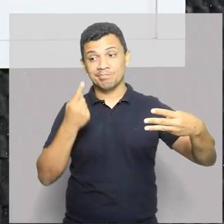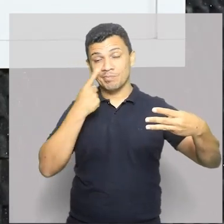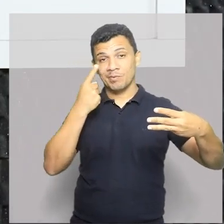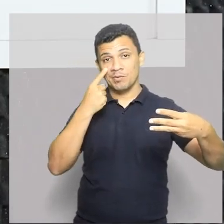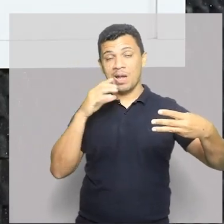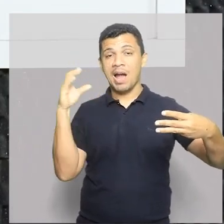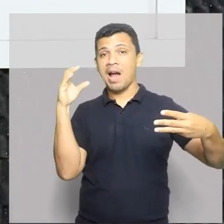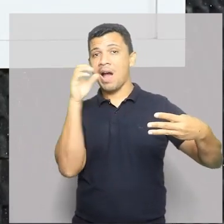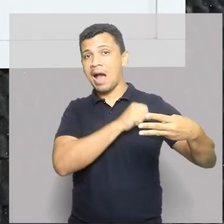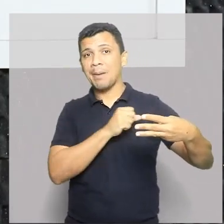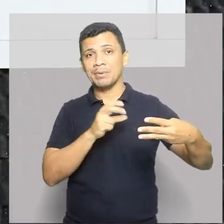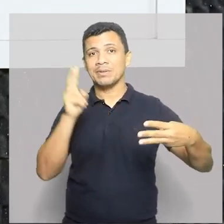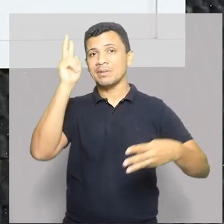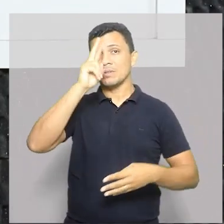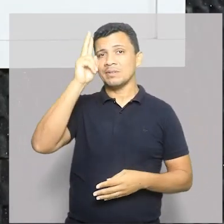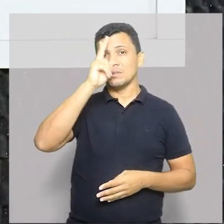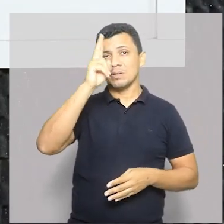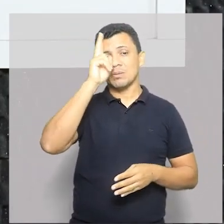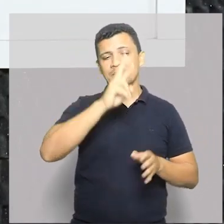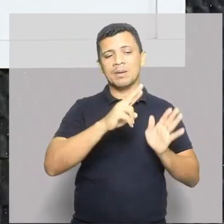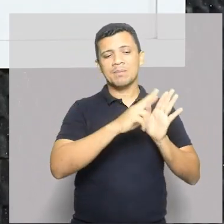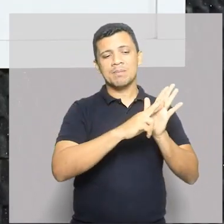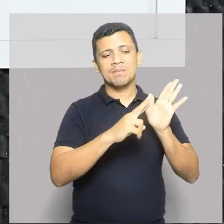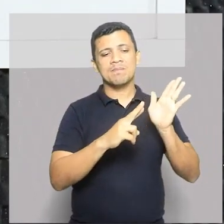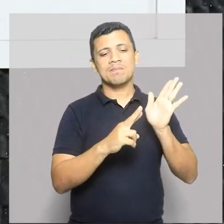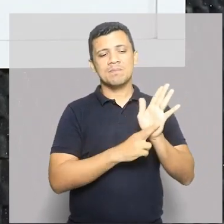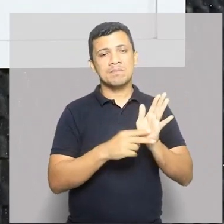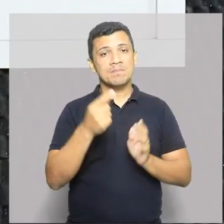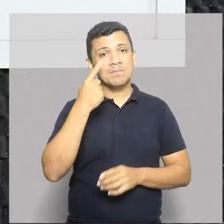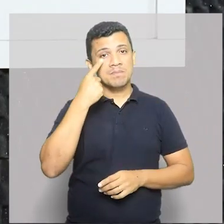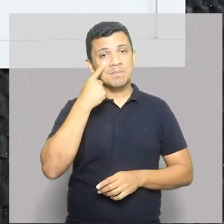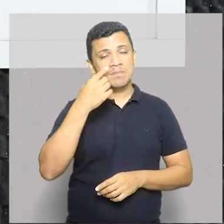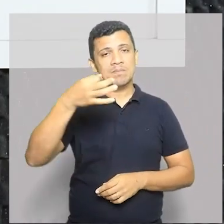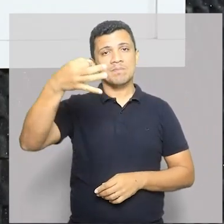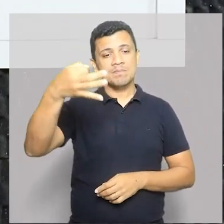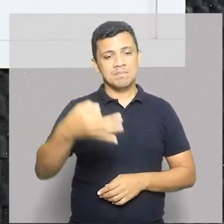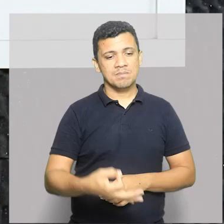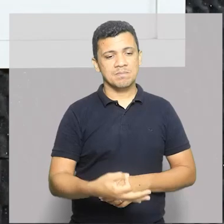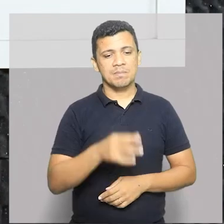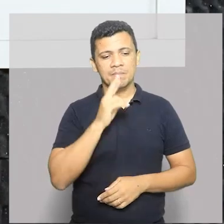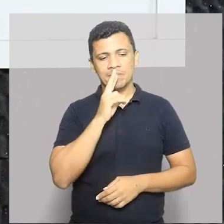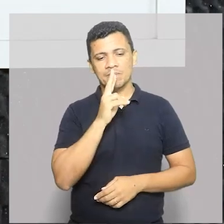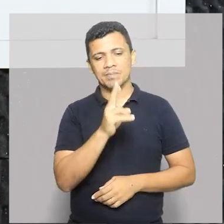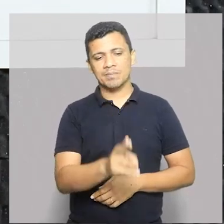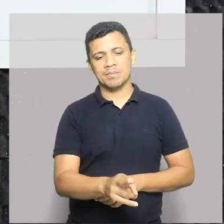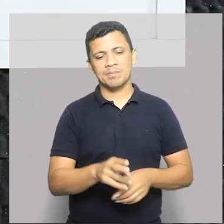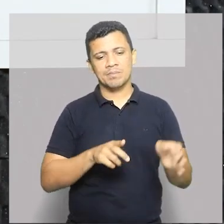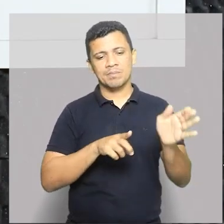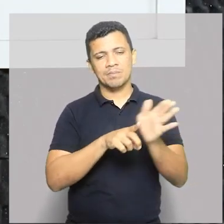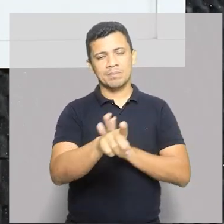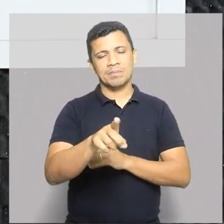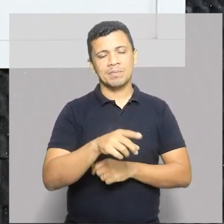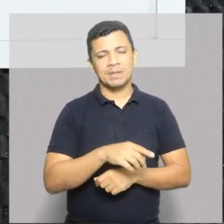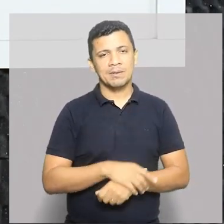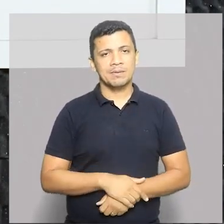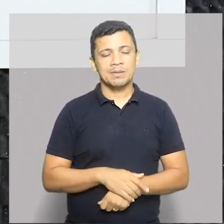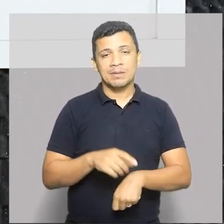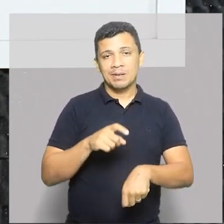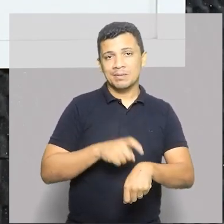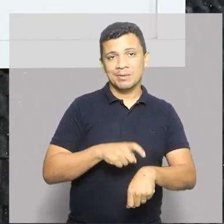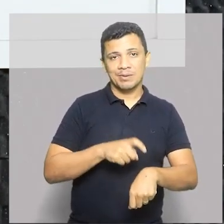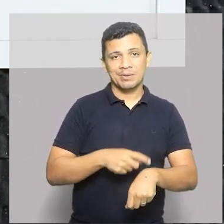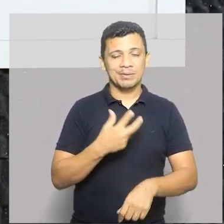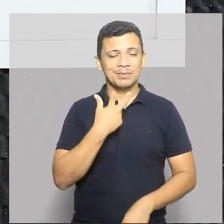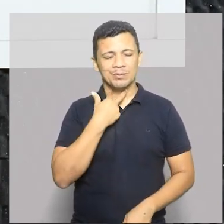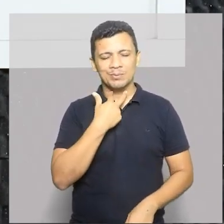rápida assim, só para relembrar, só para ratificar e confirmar direitinho a resolução da questão, para que no dia lá, na hora lá, tu não venha